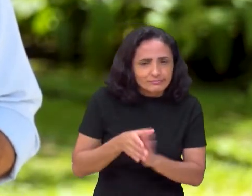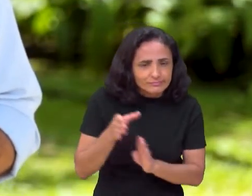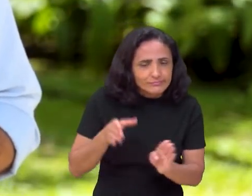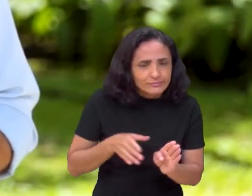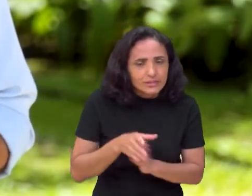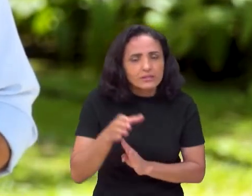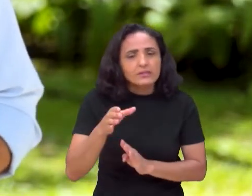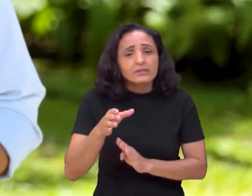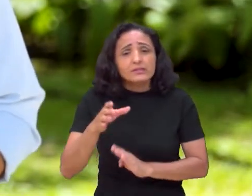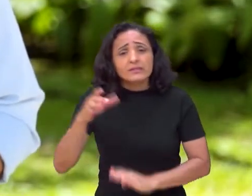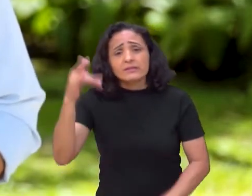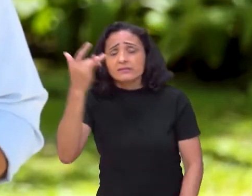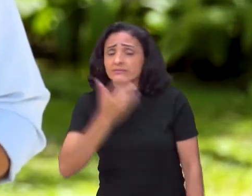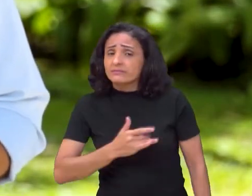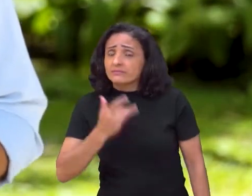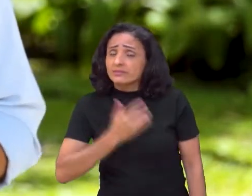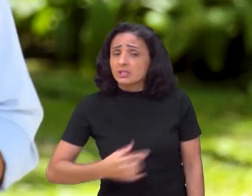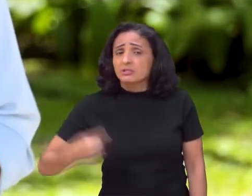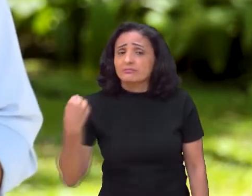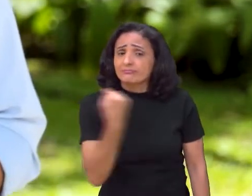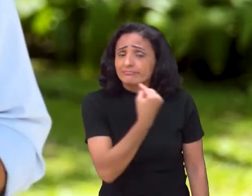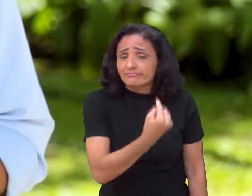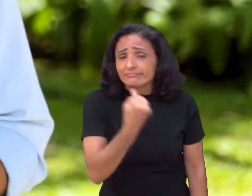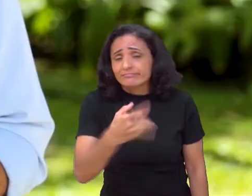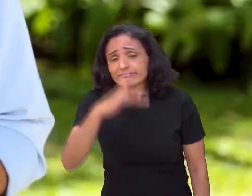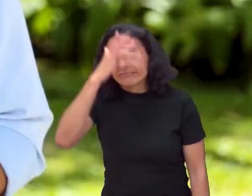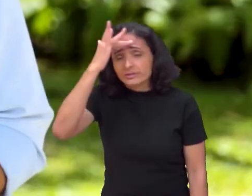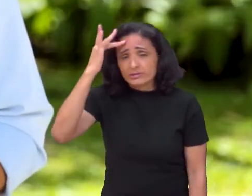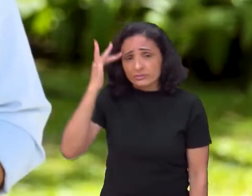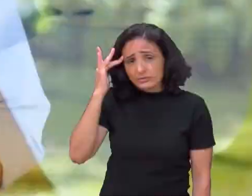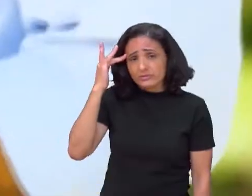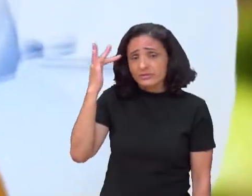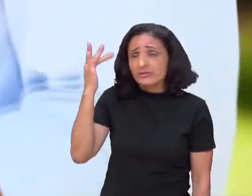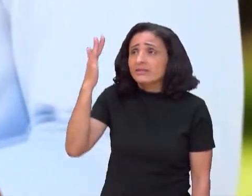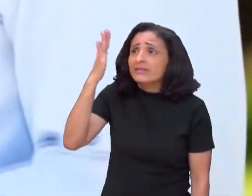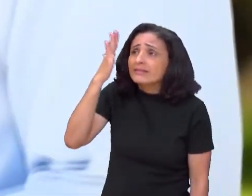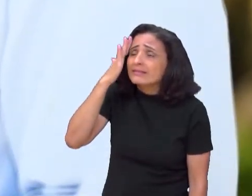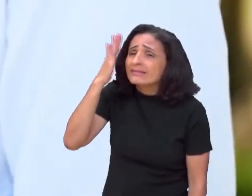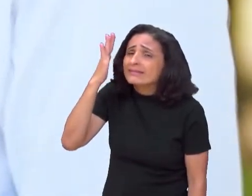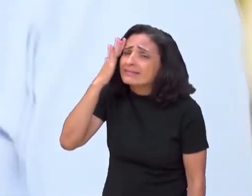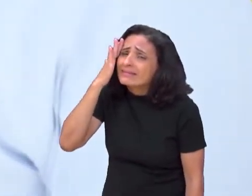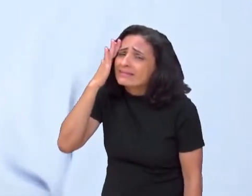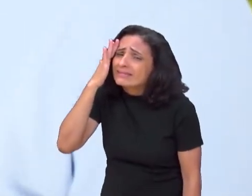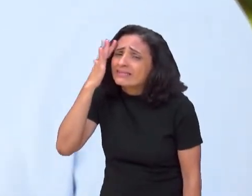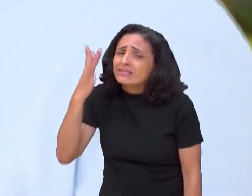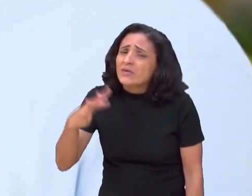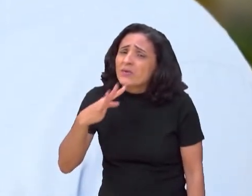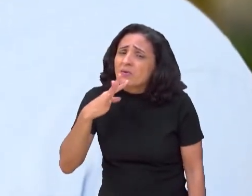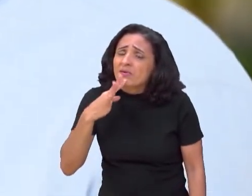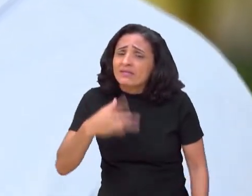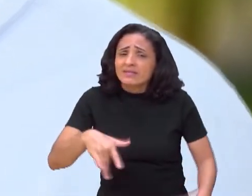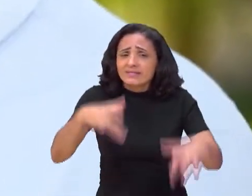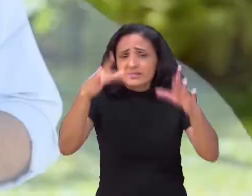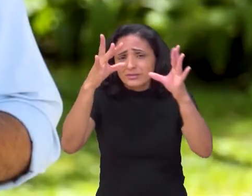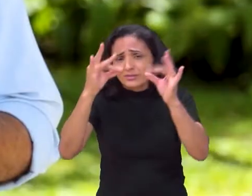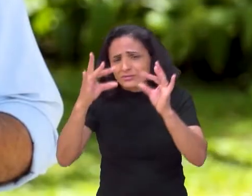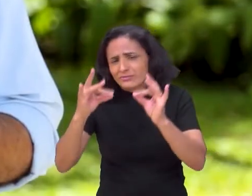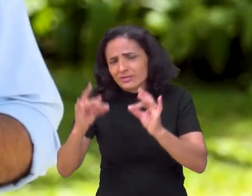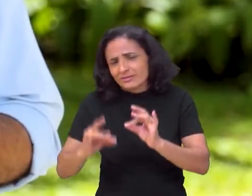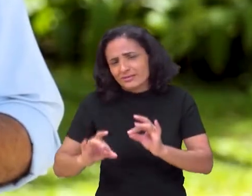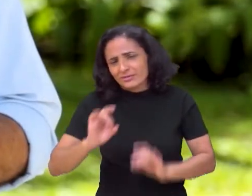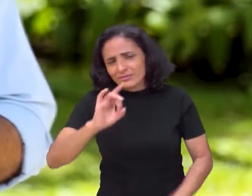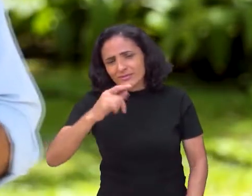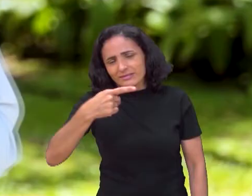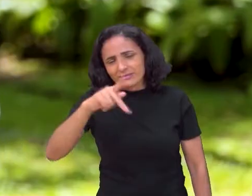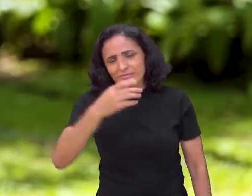tem misericórdia de nós, e Ele sabe das nossas fraquezas e nos ajuda com elas. O texto ainda diz